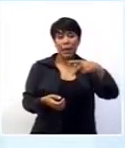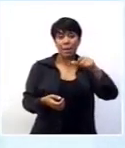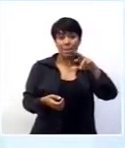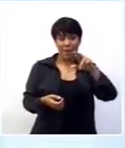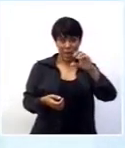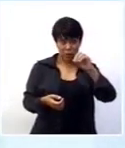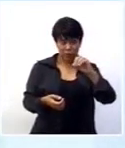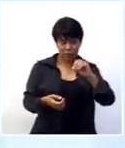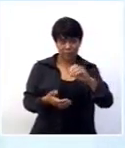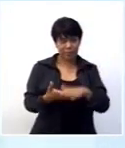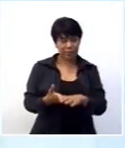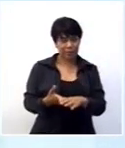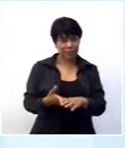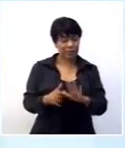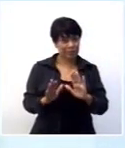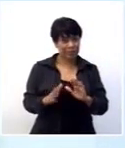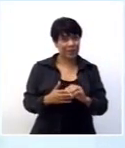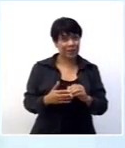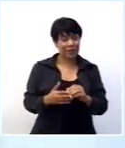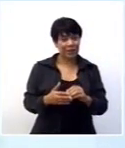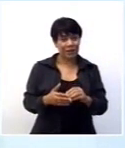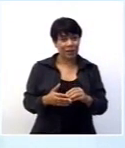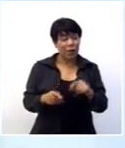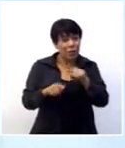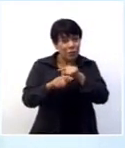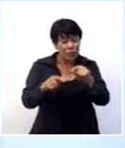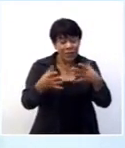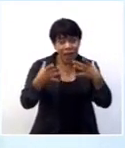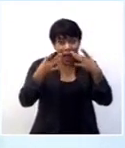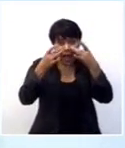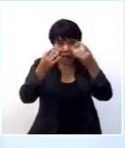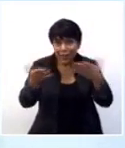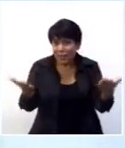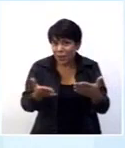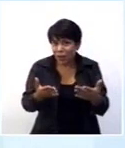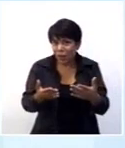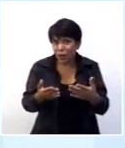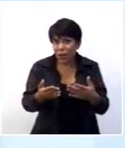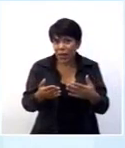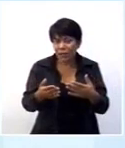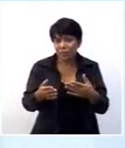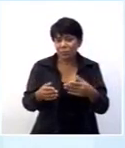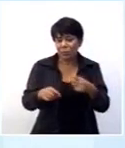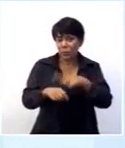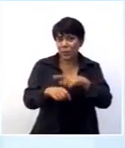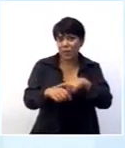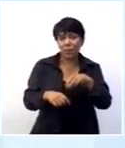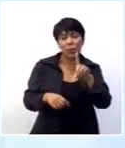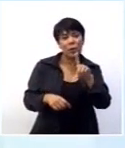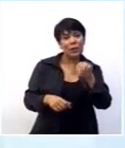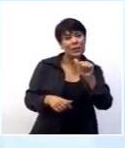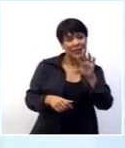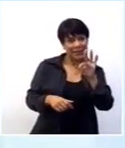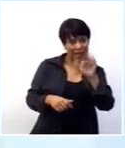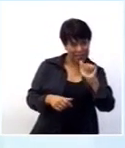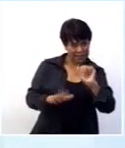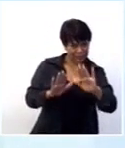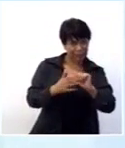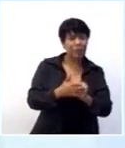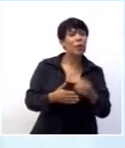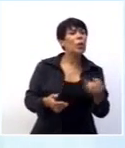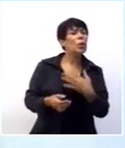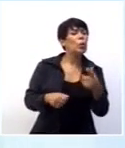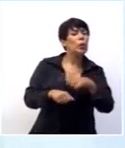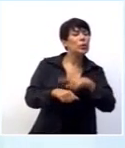vocês peço que vocês prestem atenção nas datas na seguinte coisa. Quanto tempo